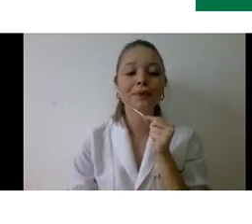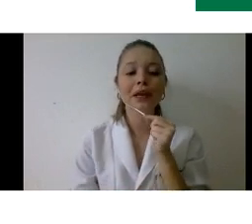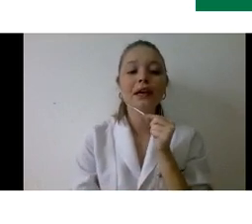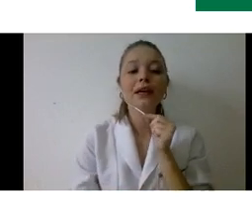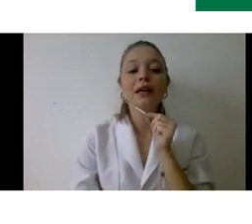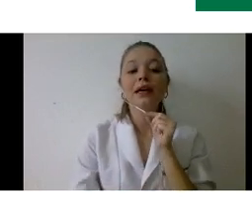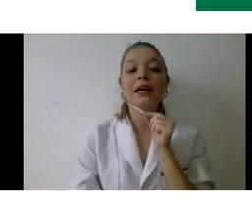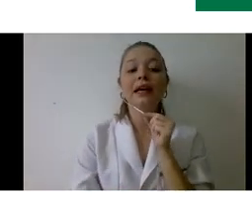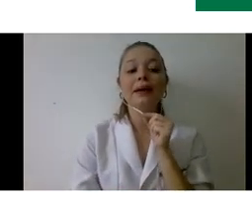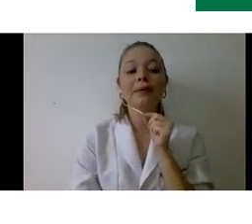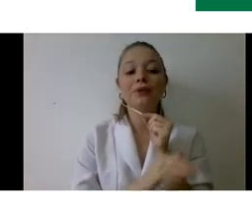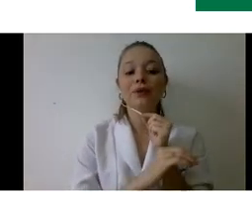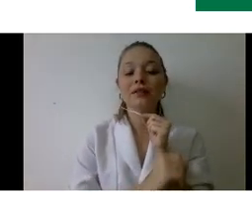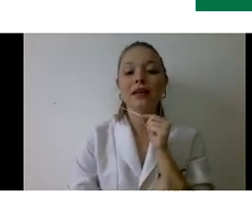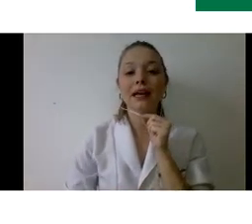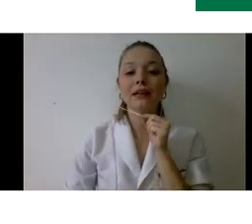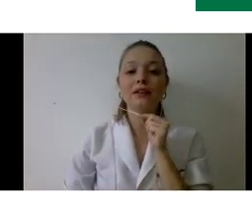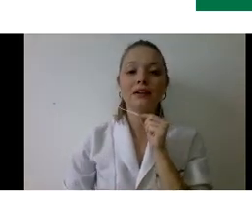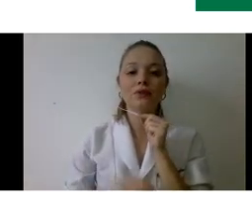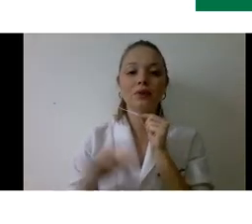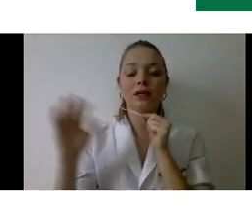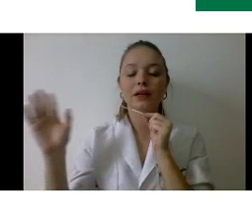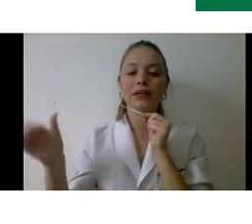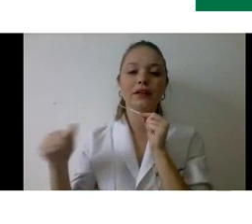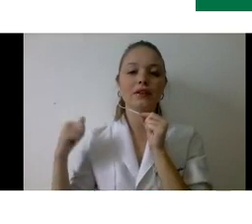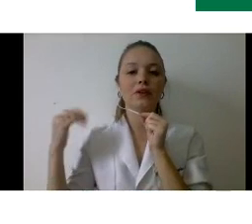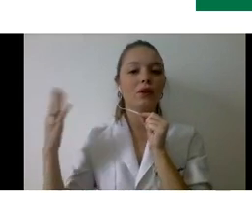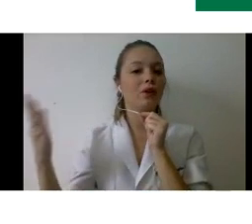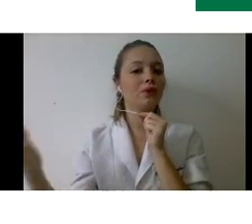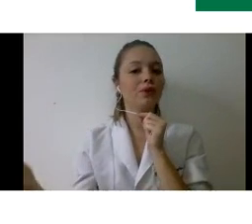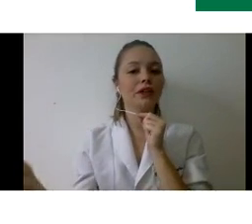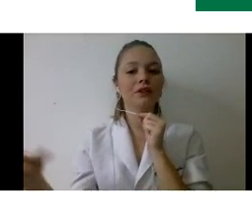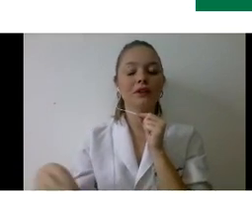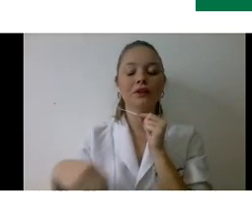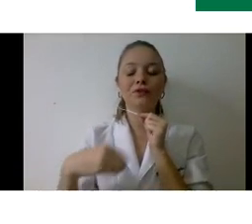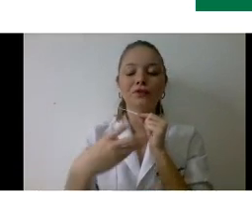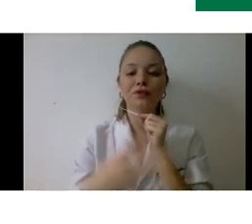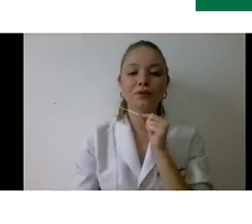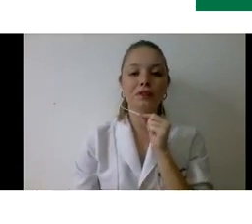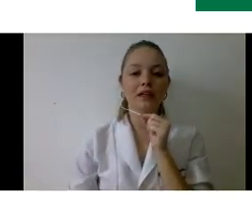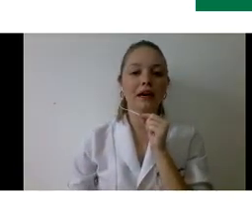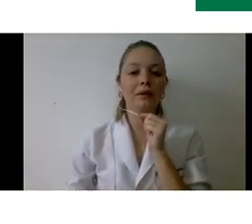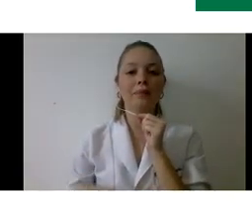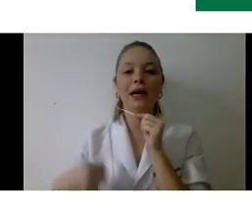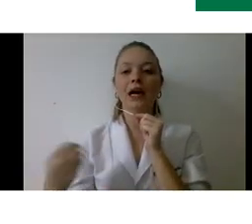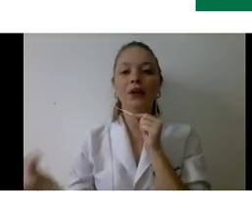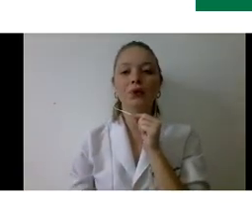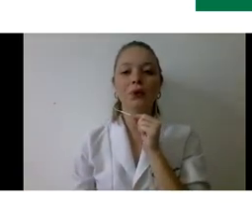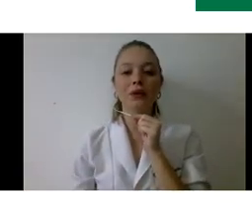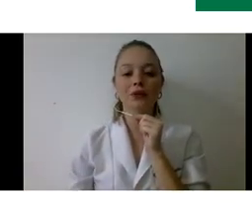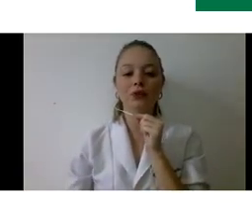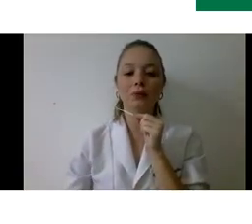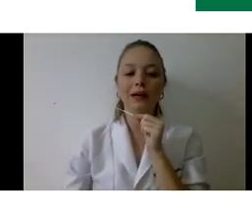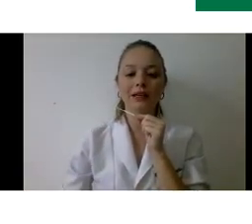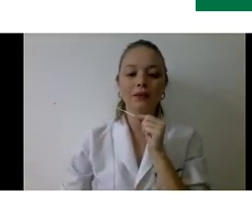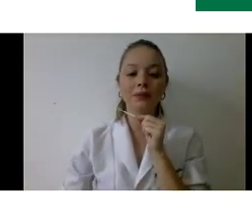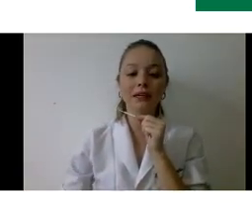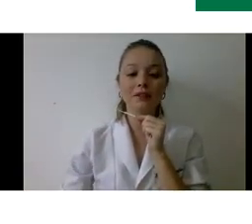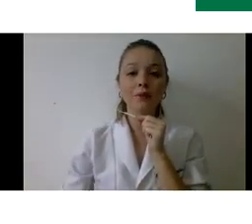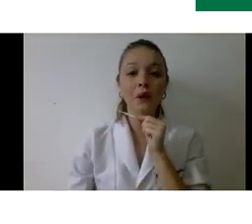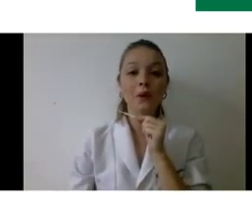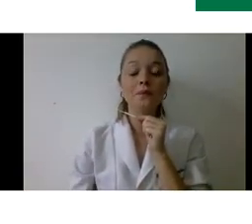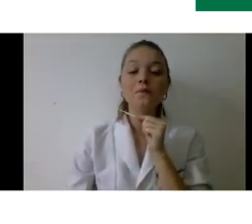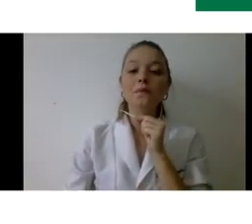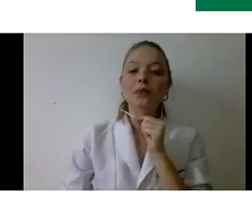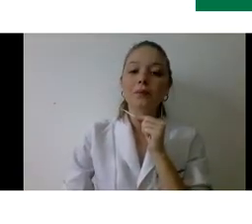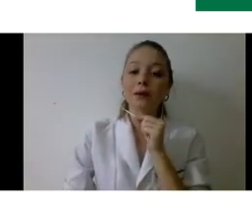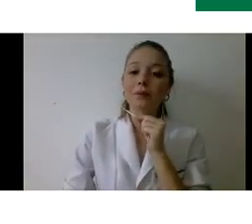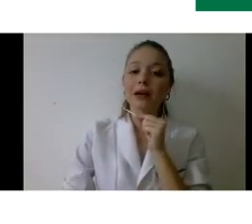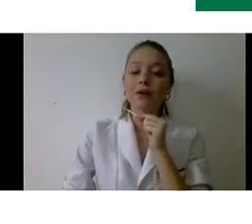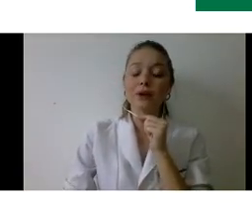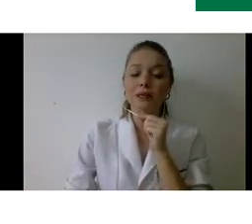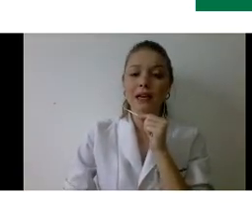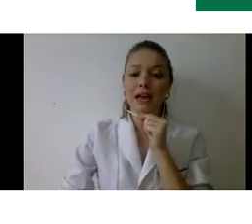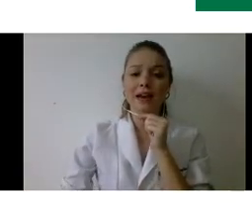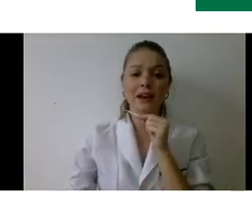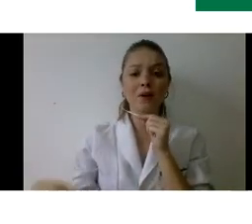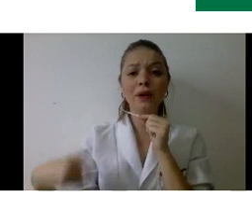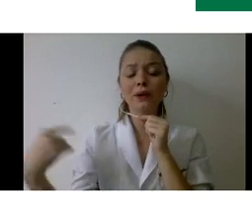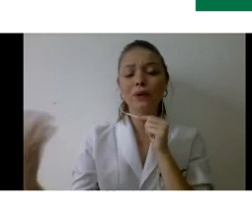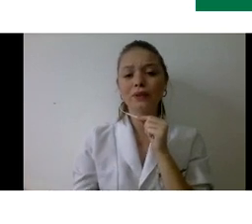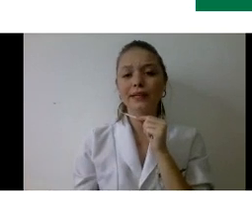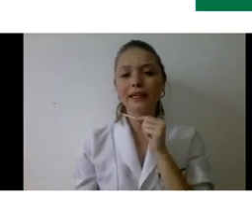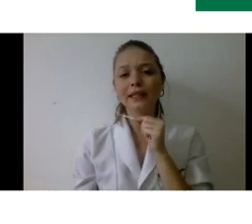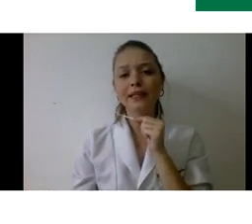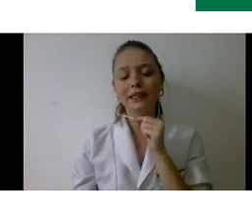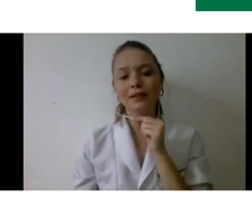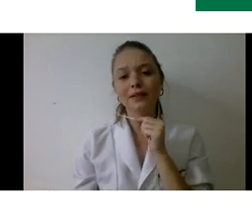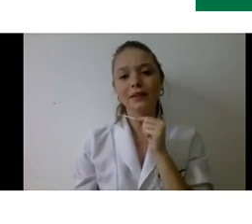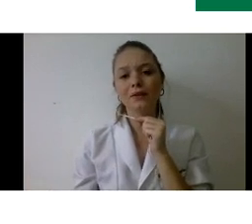bom? E queimaduras elétricas, quando a criança coloca o dedo, né, num fio desencapado ou na tomada mesmo. Primeira coisa é